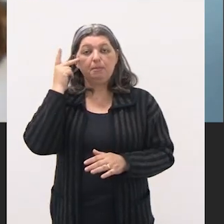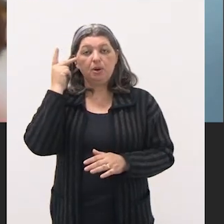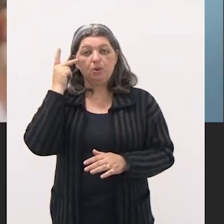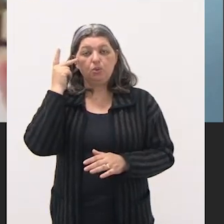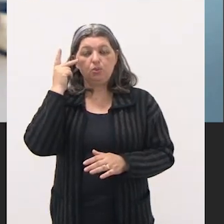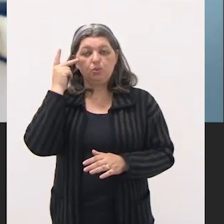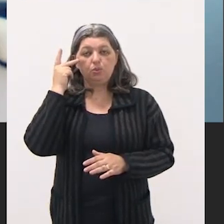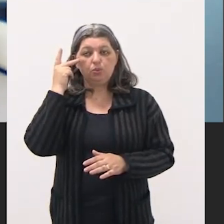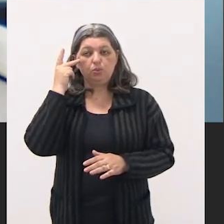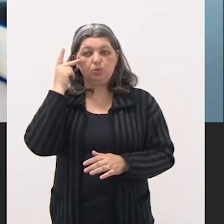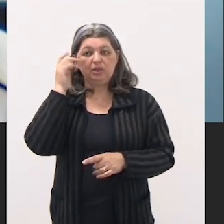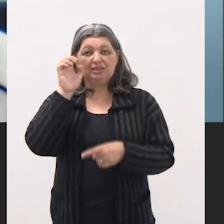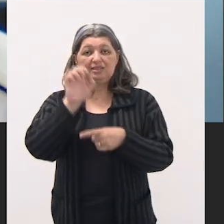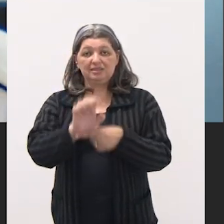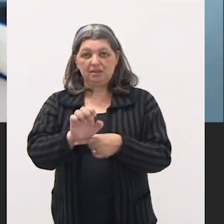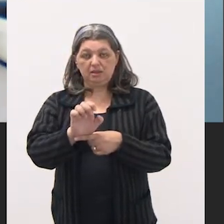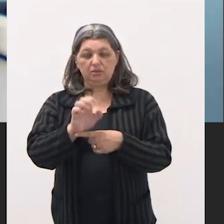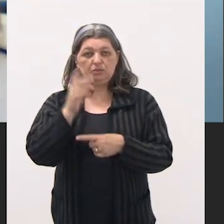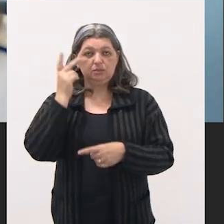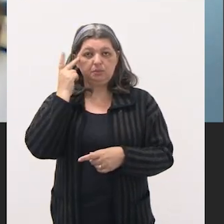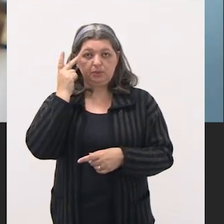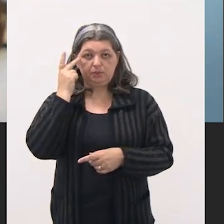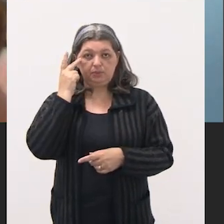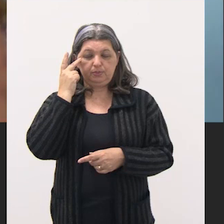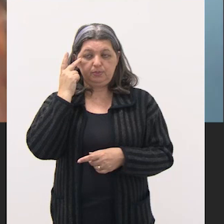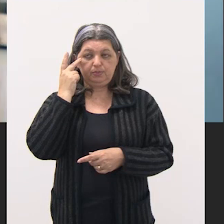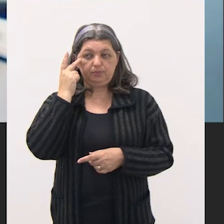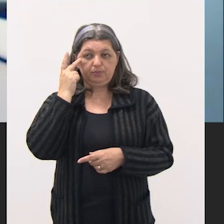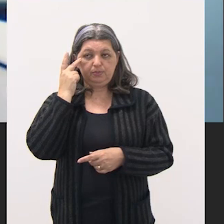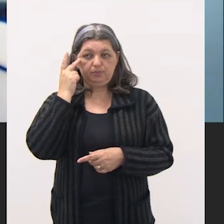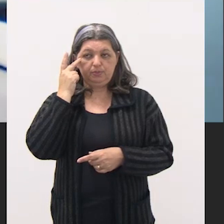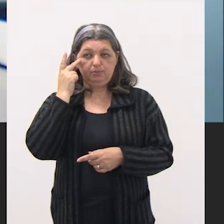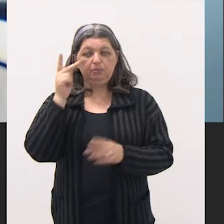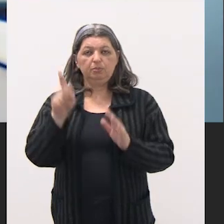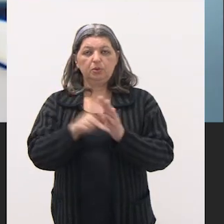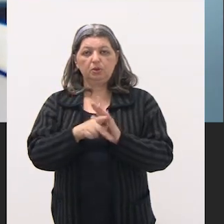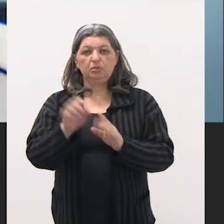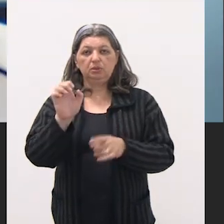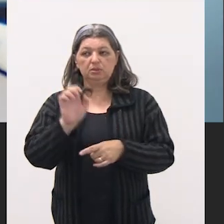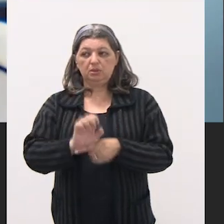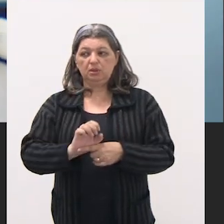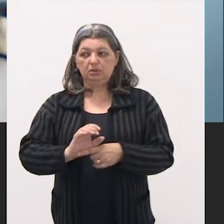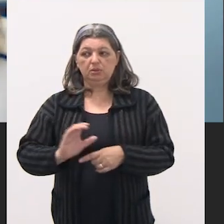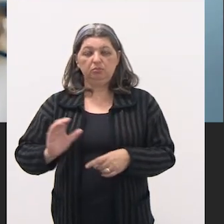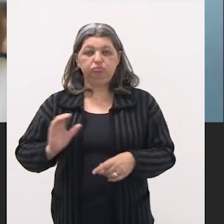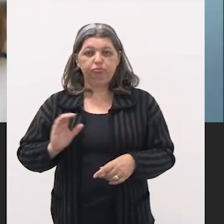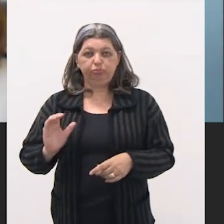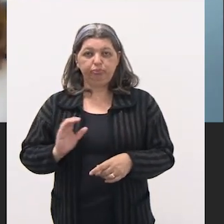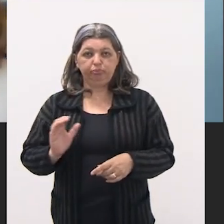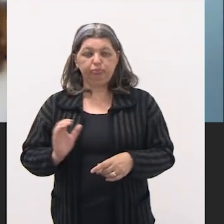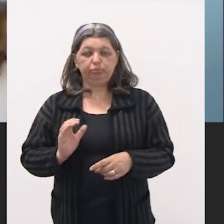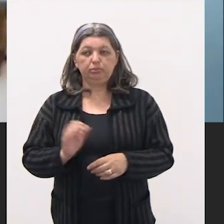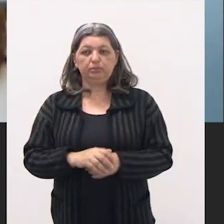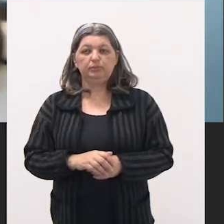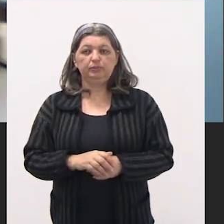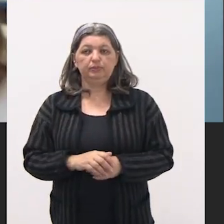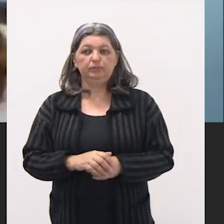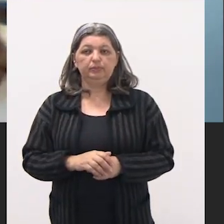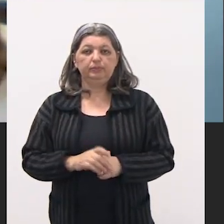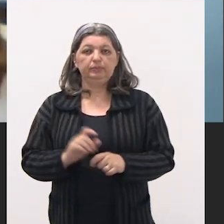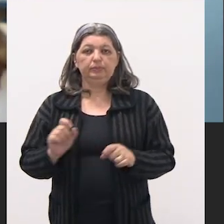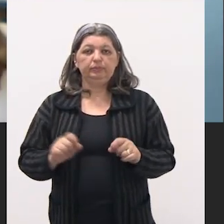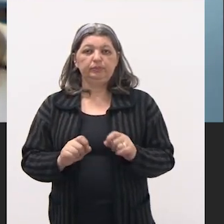no estado de São Paulo, um estado rico, uma cidade rica, eu atendo